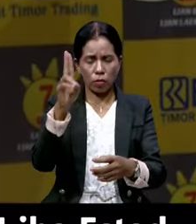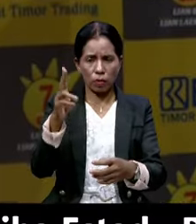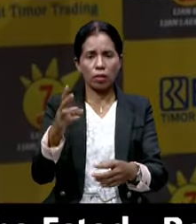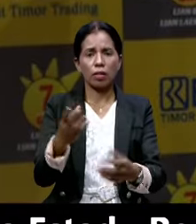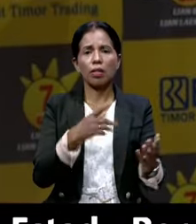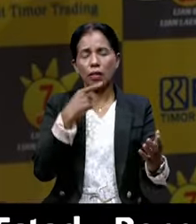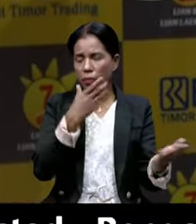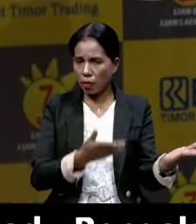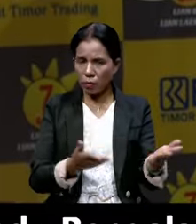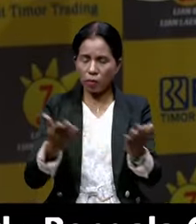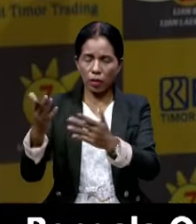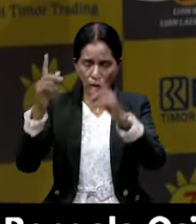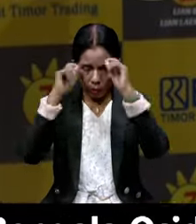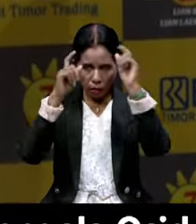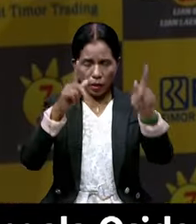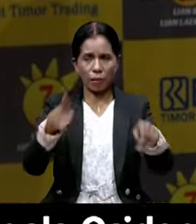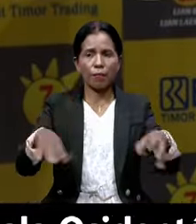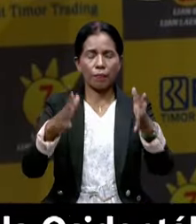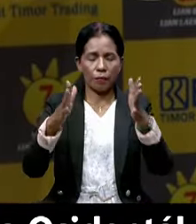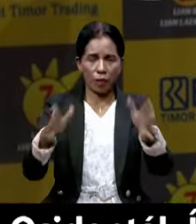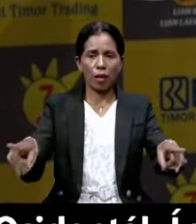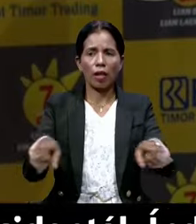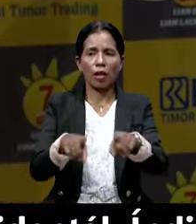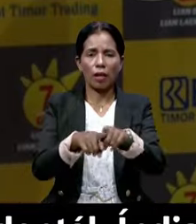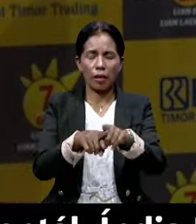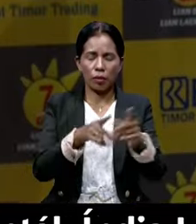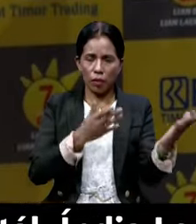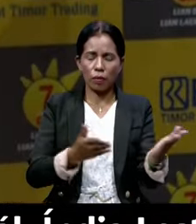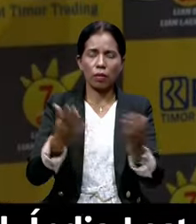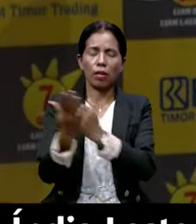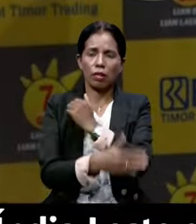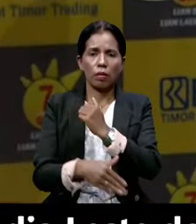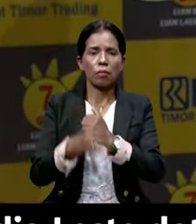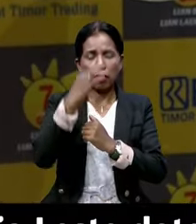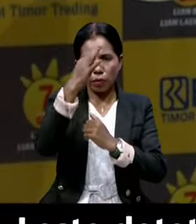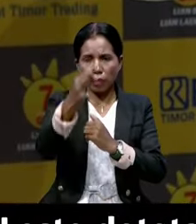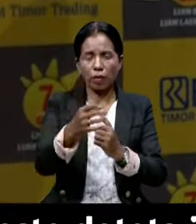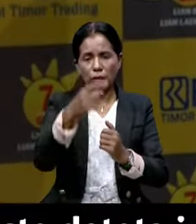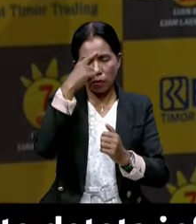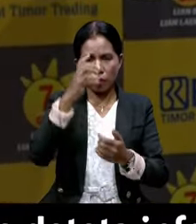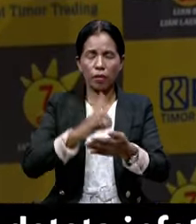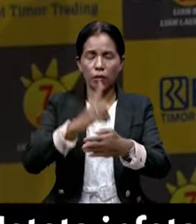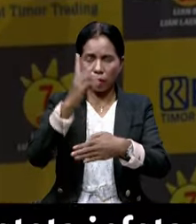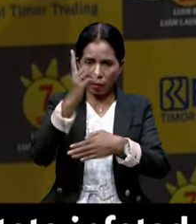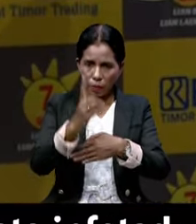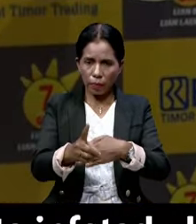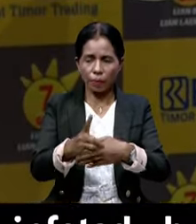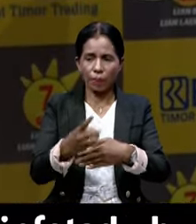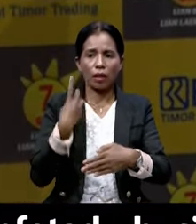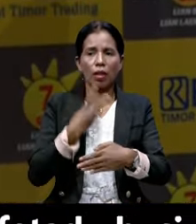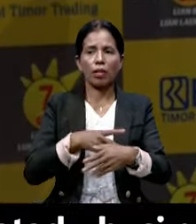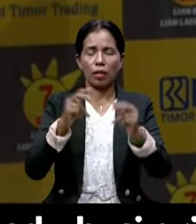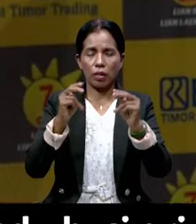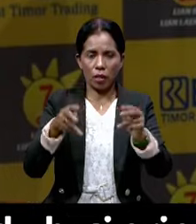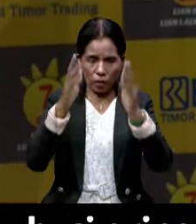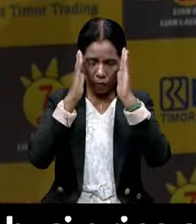Timor-Leste. Recursos humanos mak sai centro para atu kodi raine ba oin. Tama ne maka desenvolve recursos humanos, ita tenge